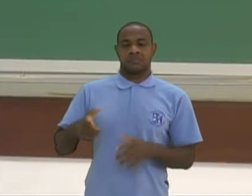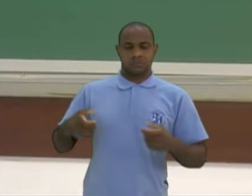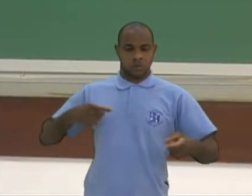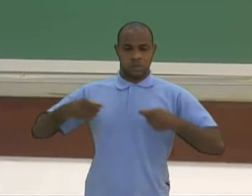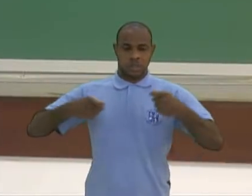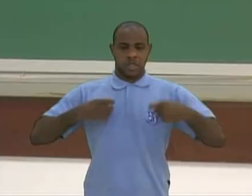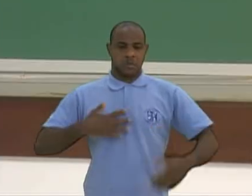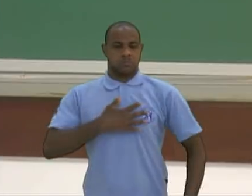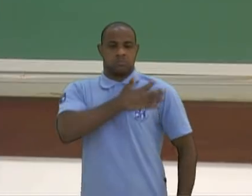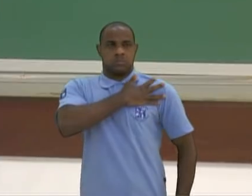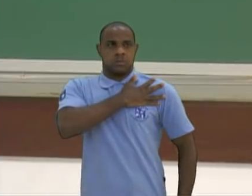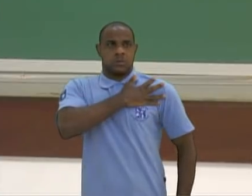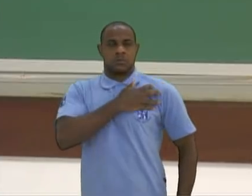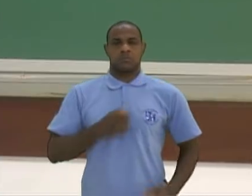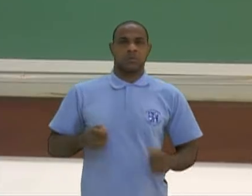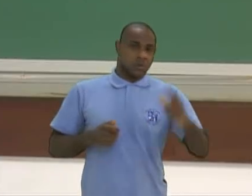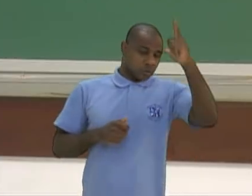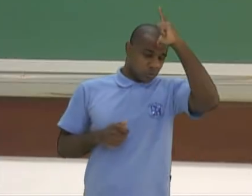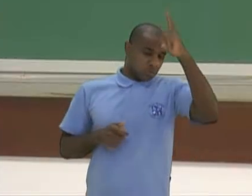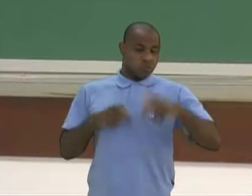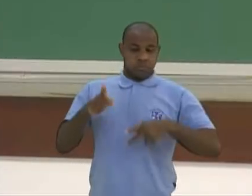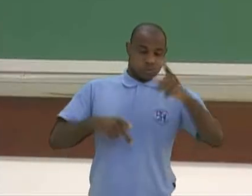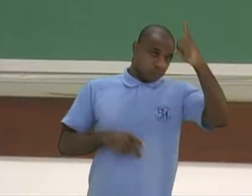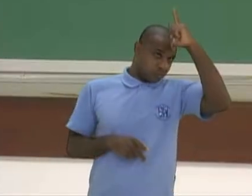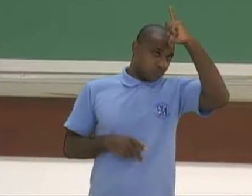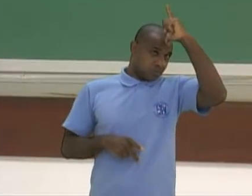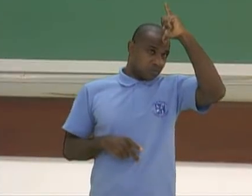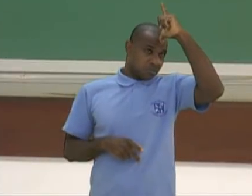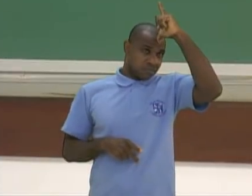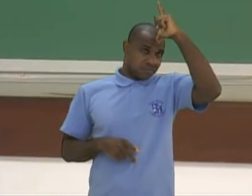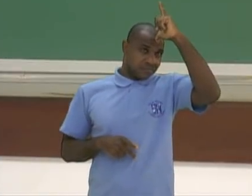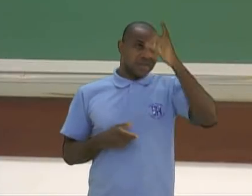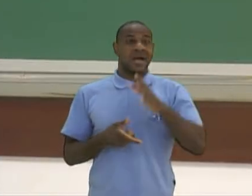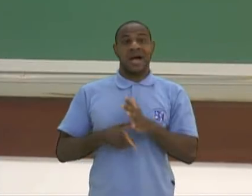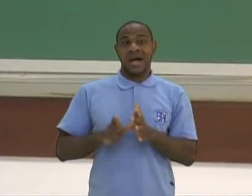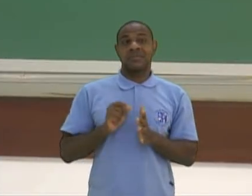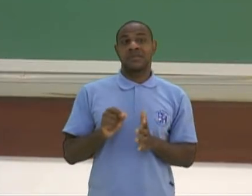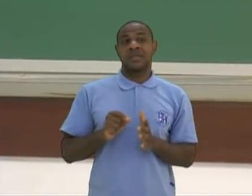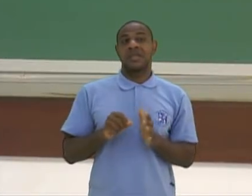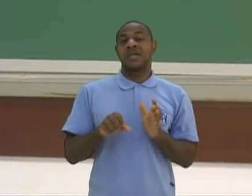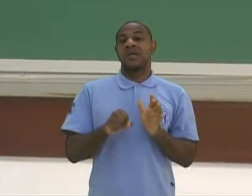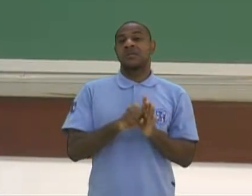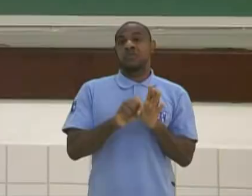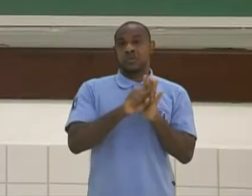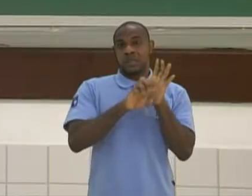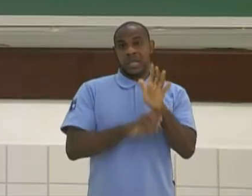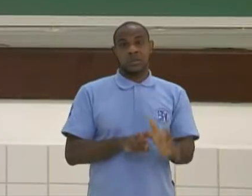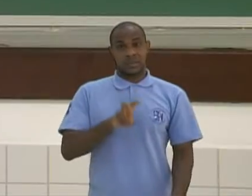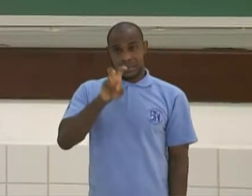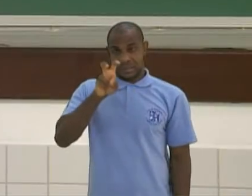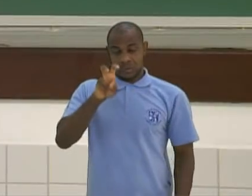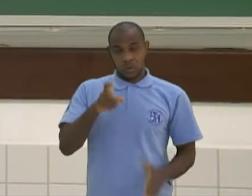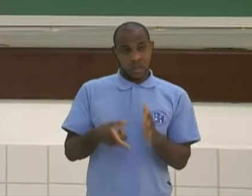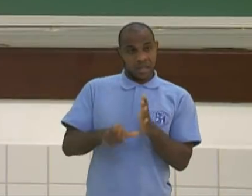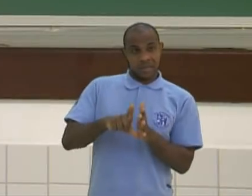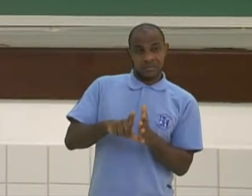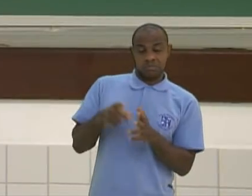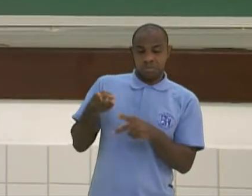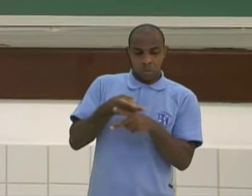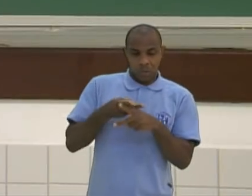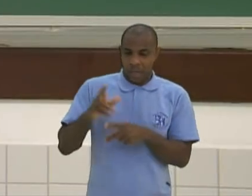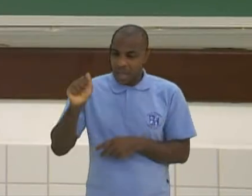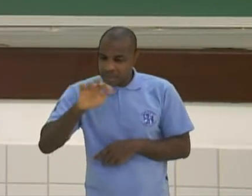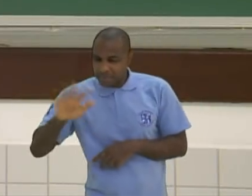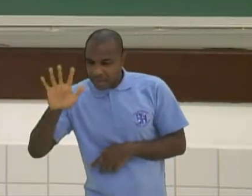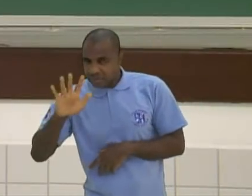guerreiro, né, de um germano antes do século V. Já começa por aí, porque até o século V parece que só existe Império Romano.